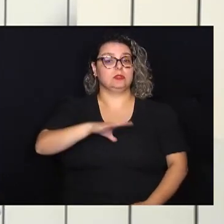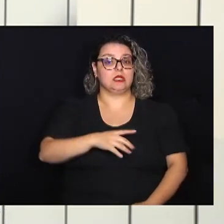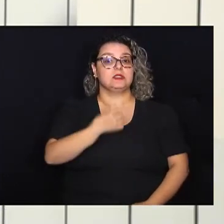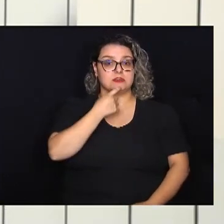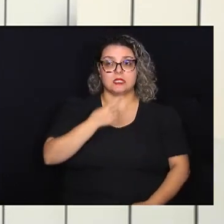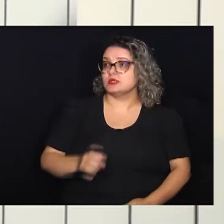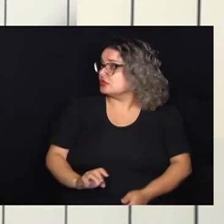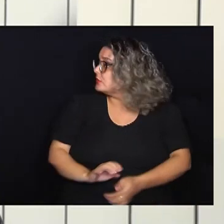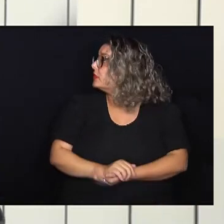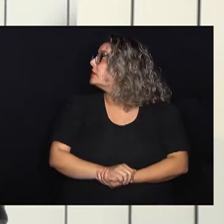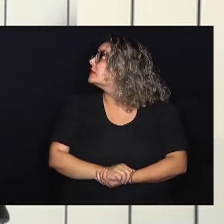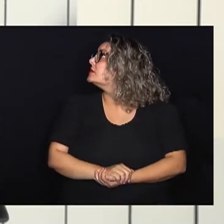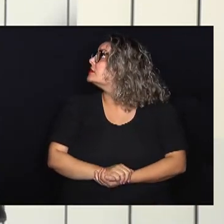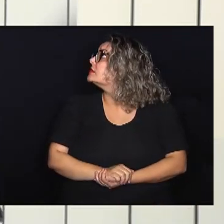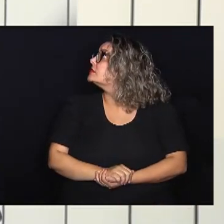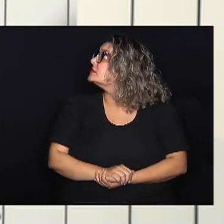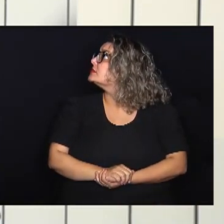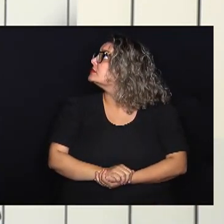de Campinas